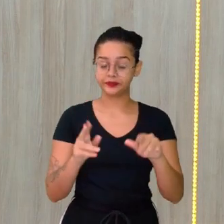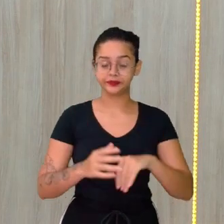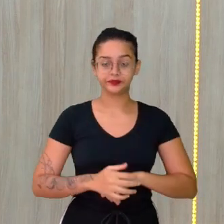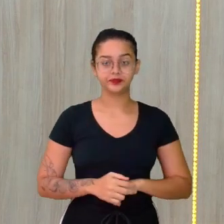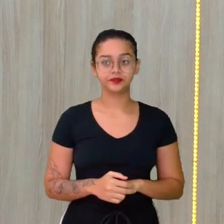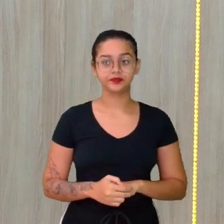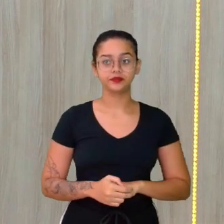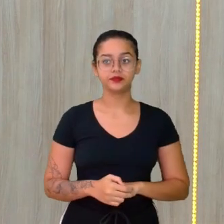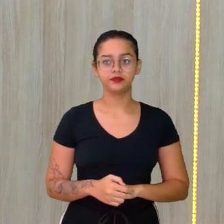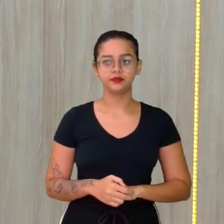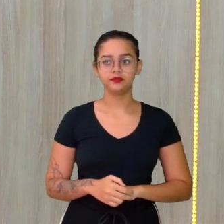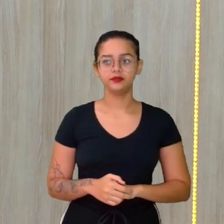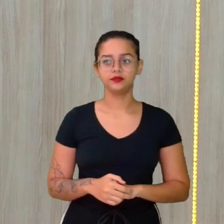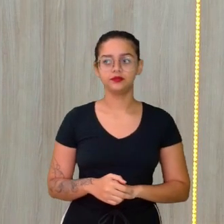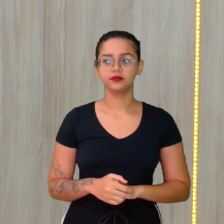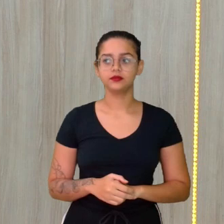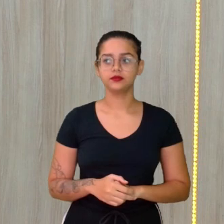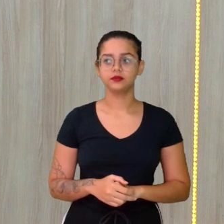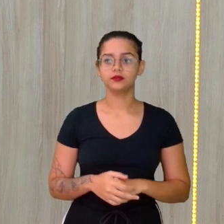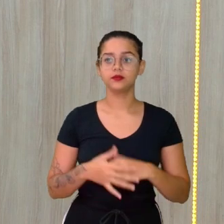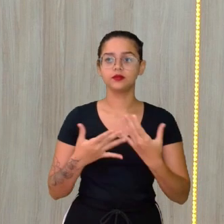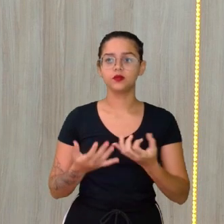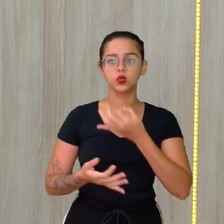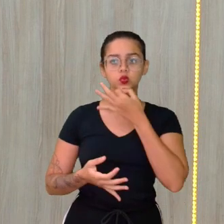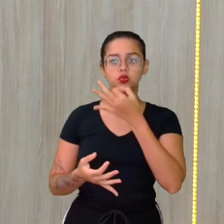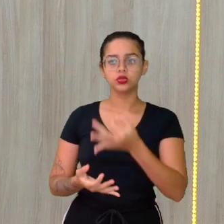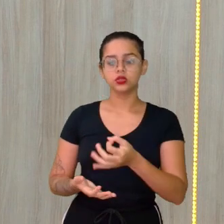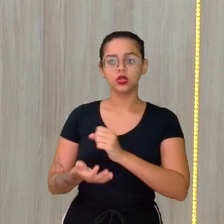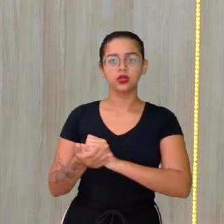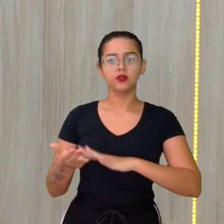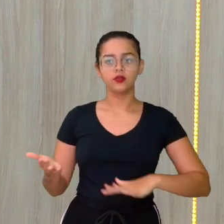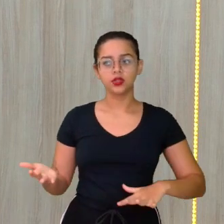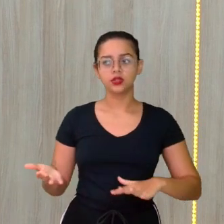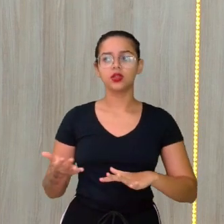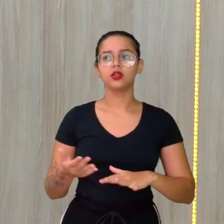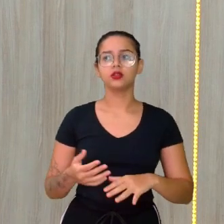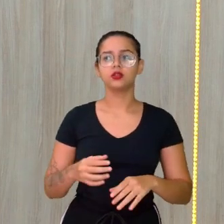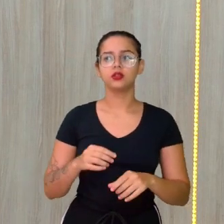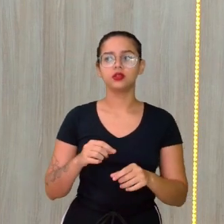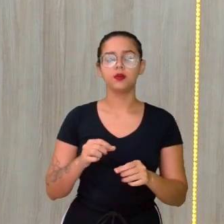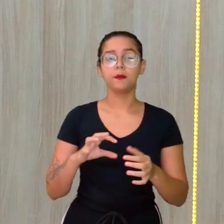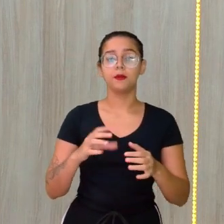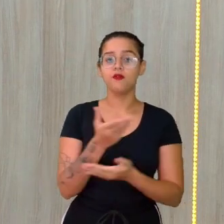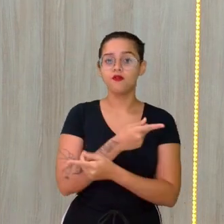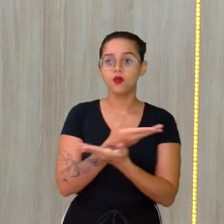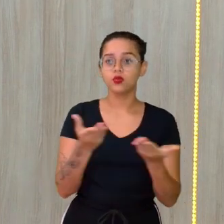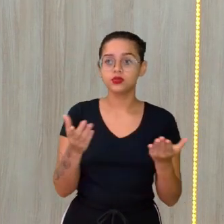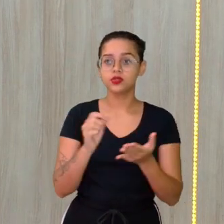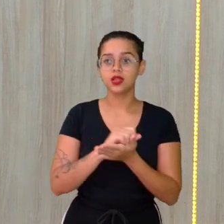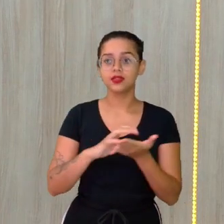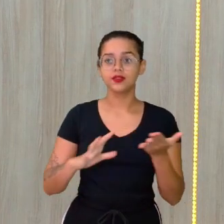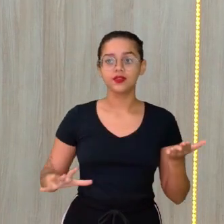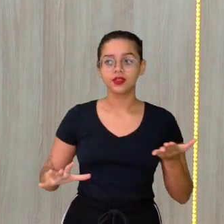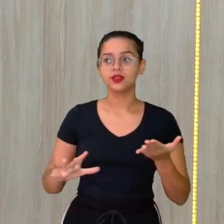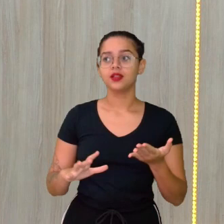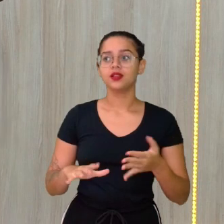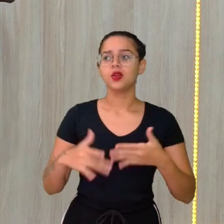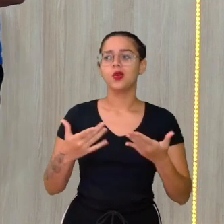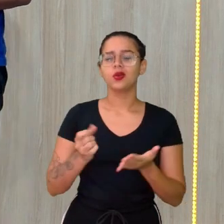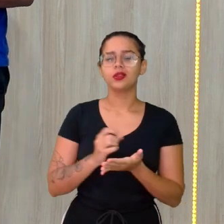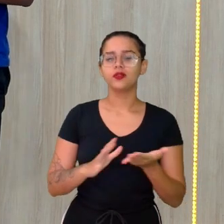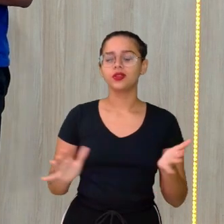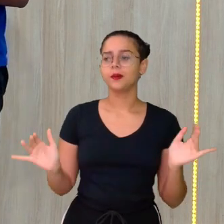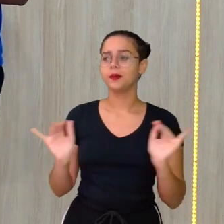Então, ó, como sugestão, tá? Eu vou deixar aqui para vocês uma atividade, que é uma atividade